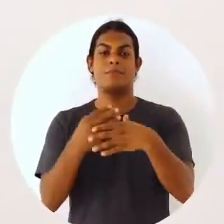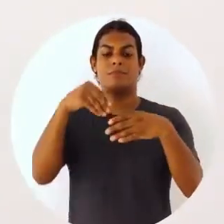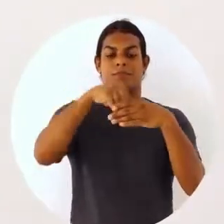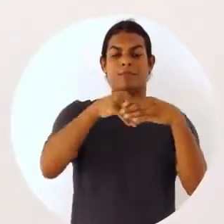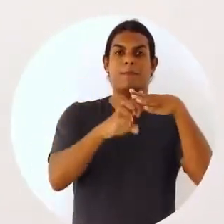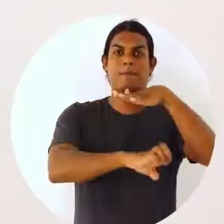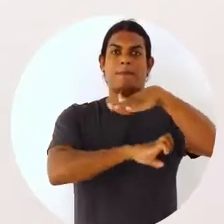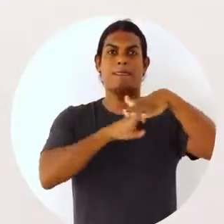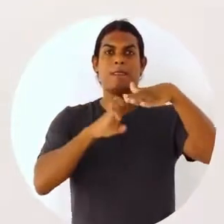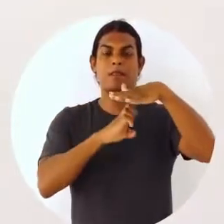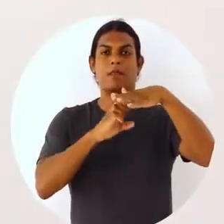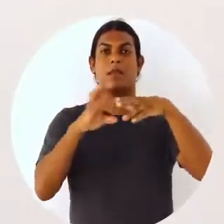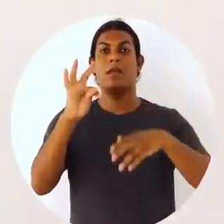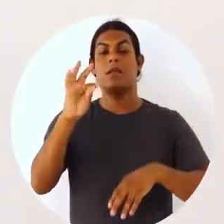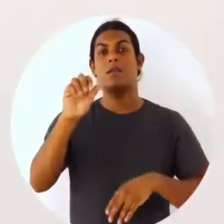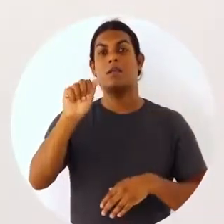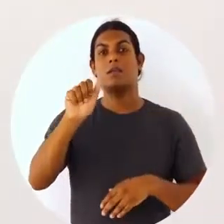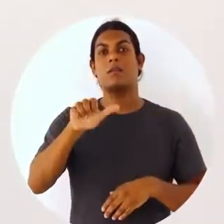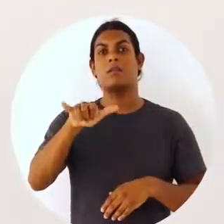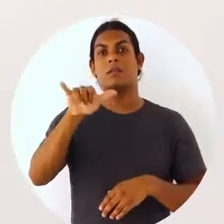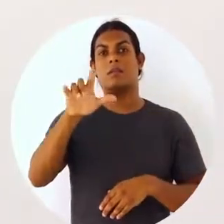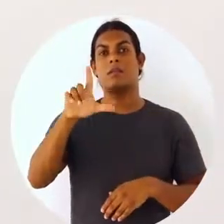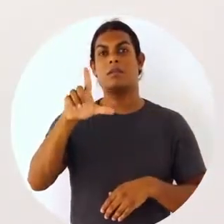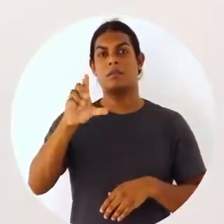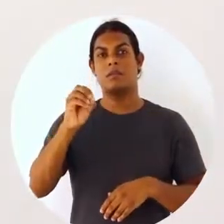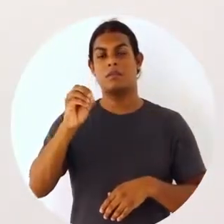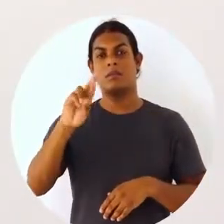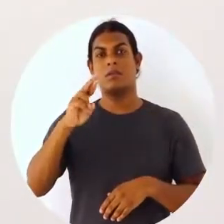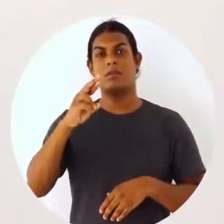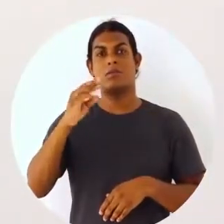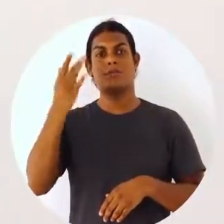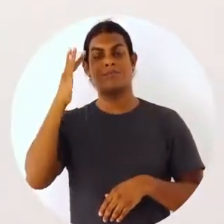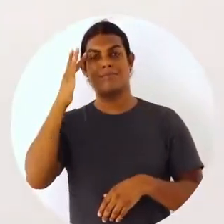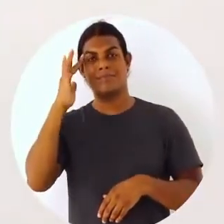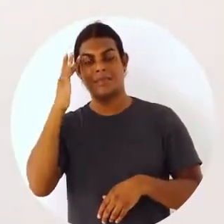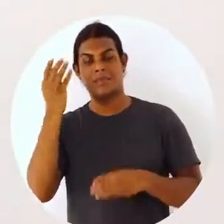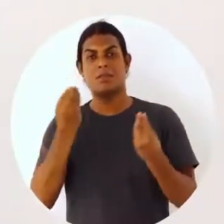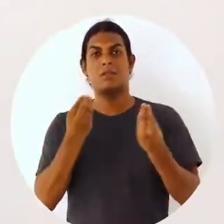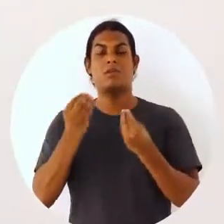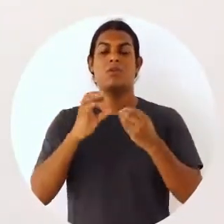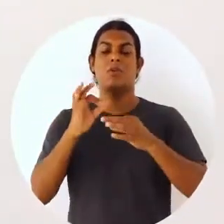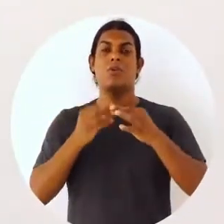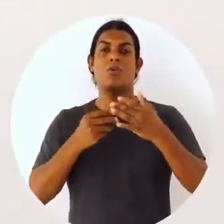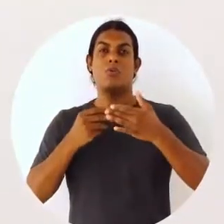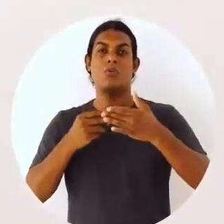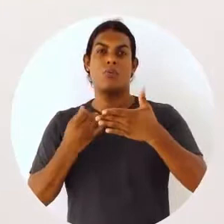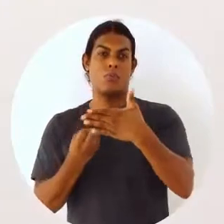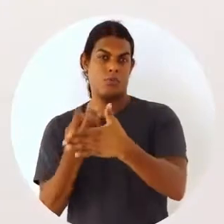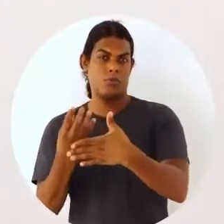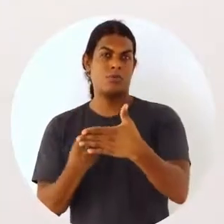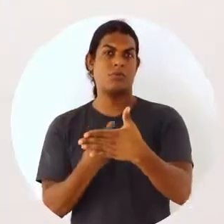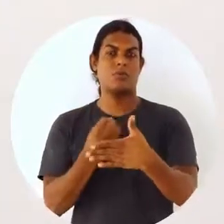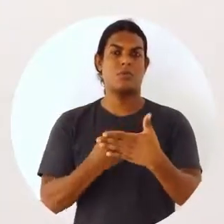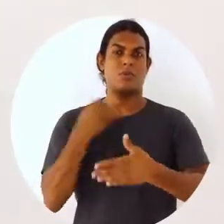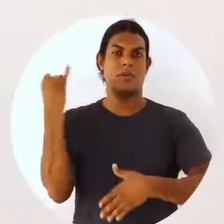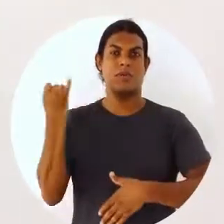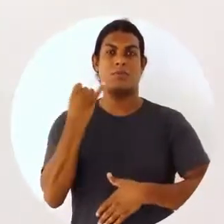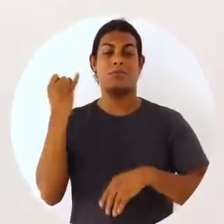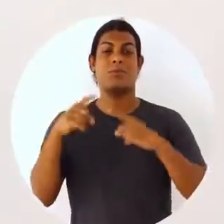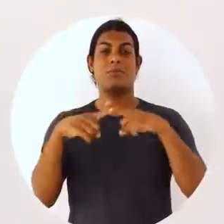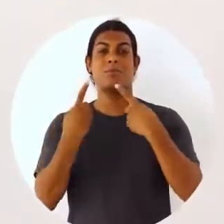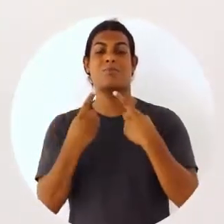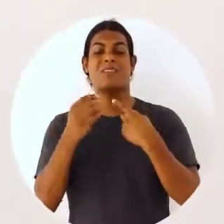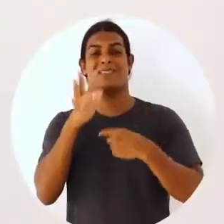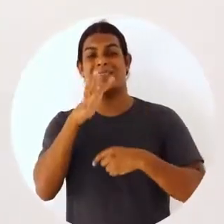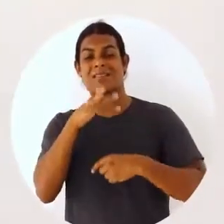antes o processo era interessante, mas ele era lento e caro. Agora eu quero tornar o processo mais rápido e barato. Então, a partir do momento